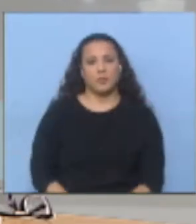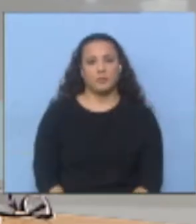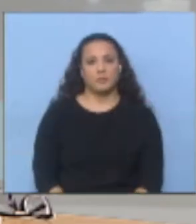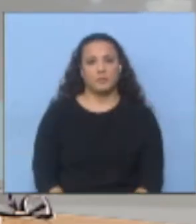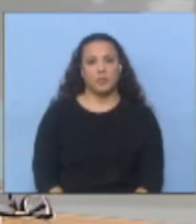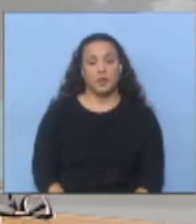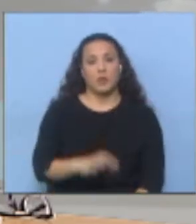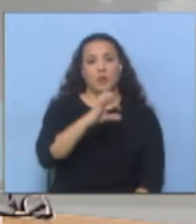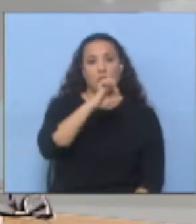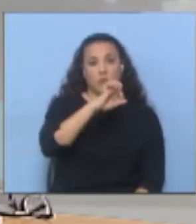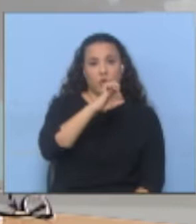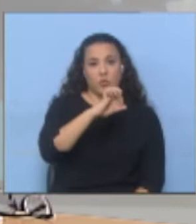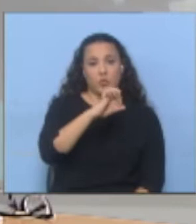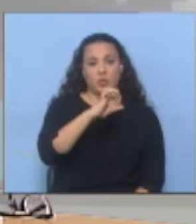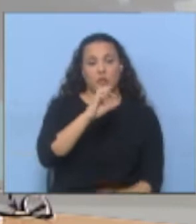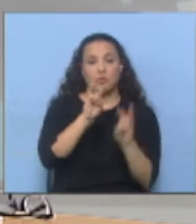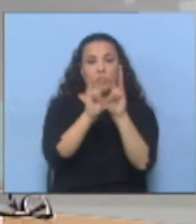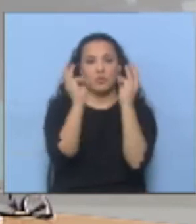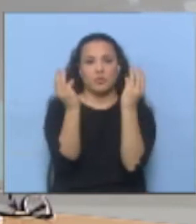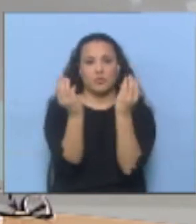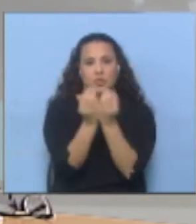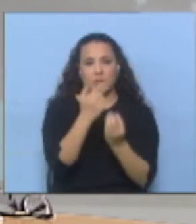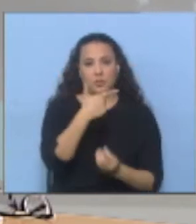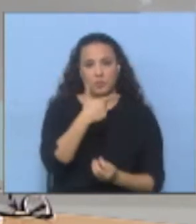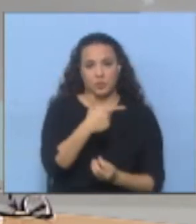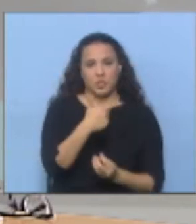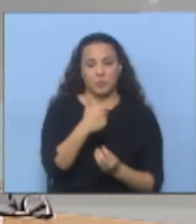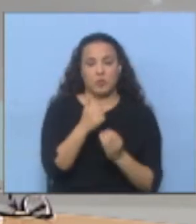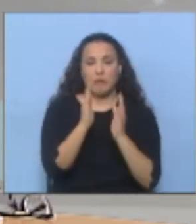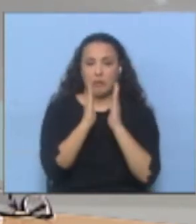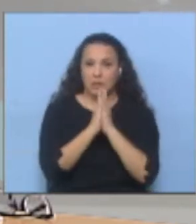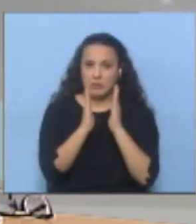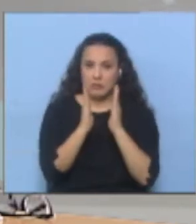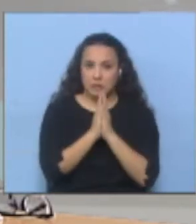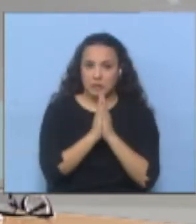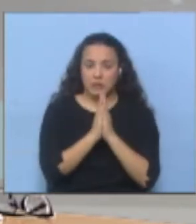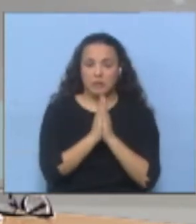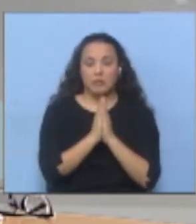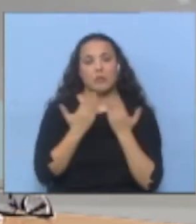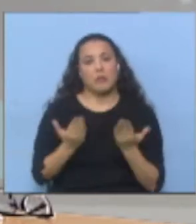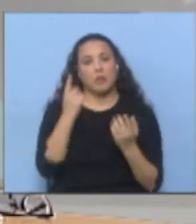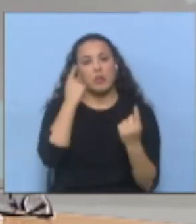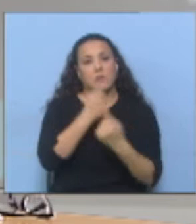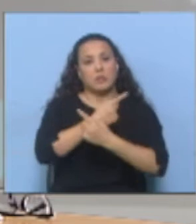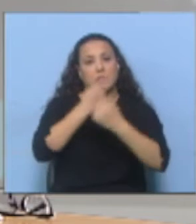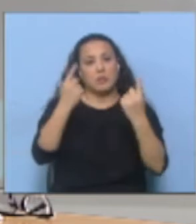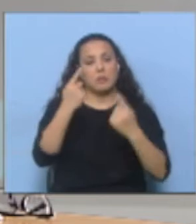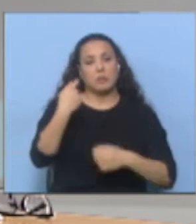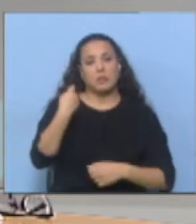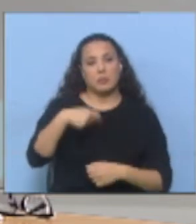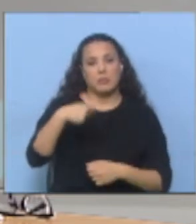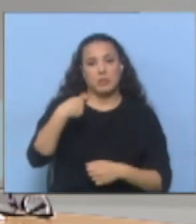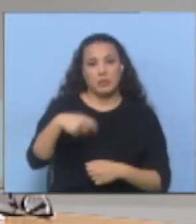São os 8º Workshops Internacionais de Turismo Religioso que iniciam esta quinta-feira e que agora apresentamos pela Presidente da Direção da Associação